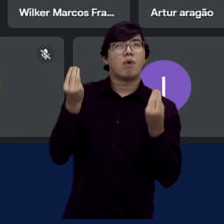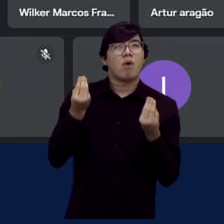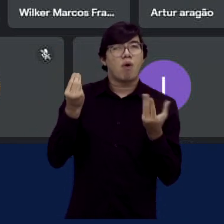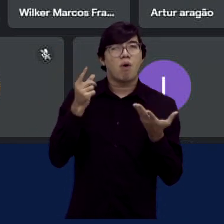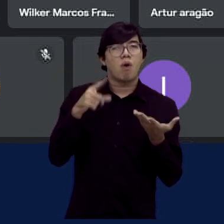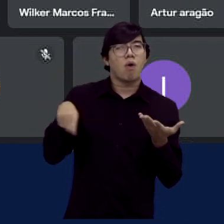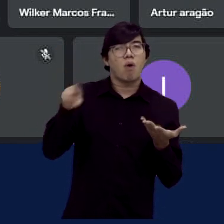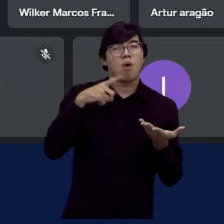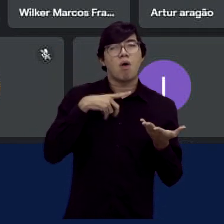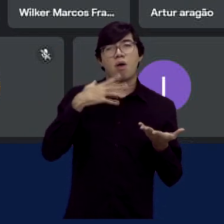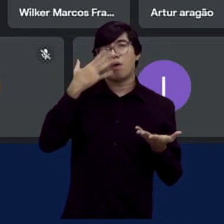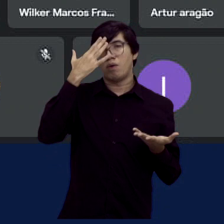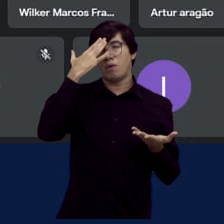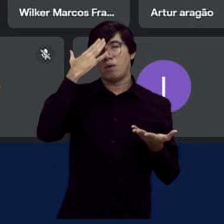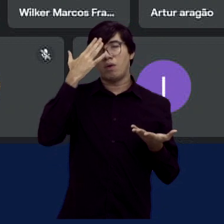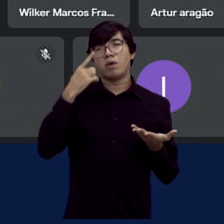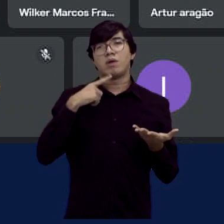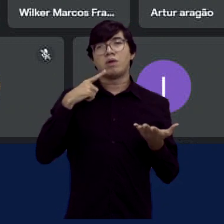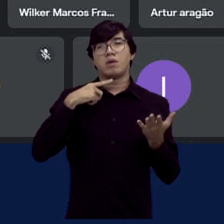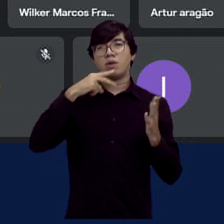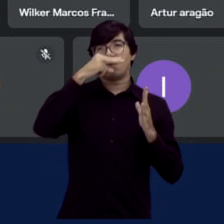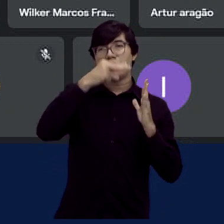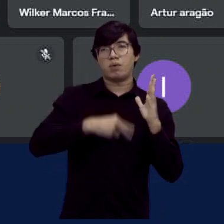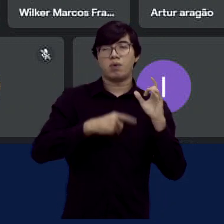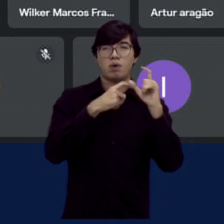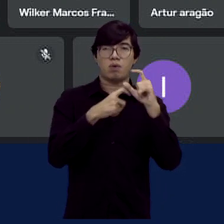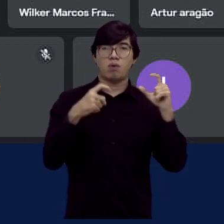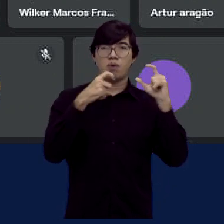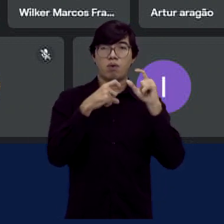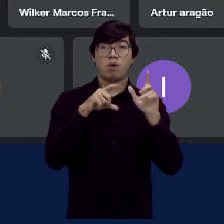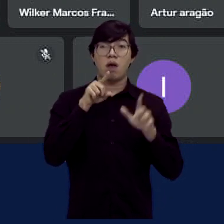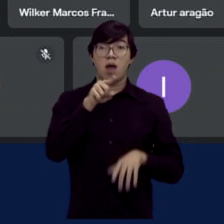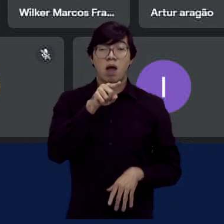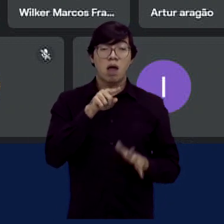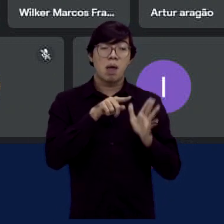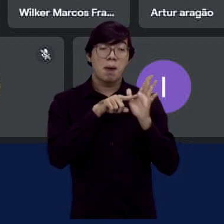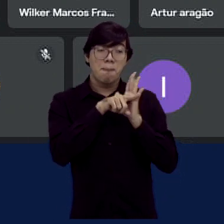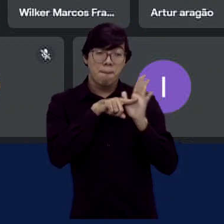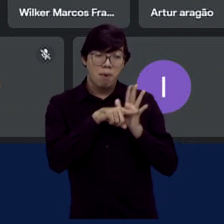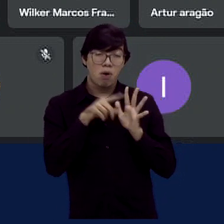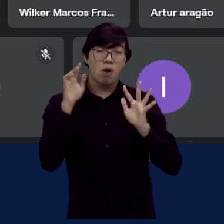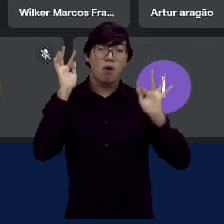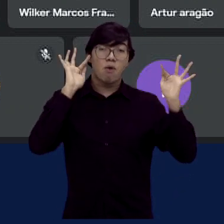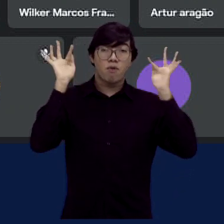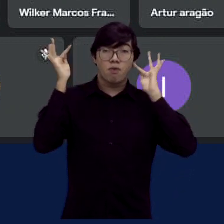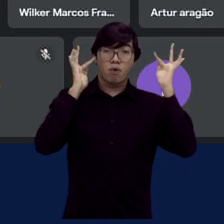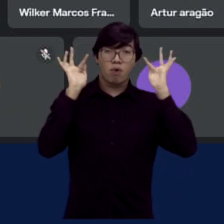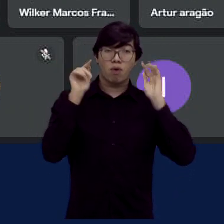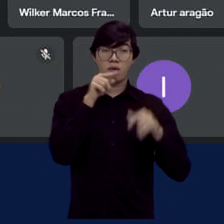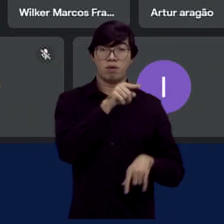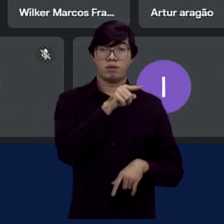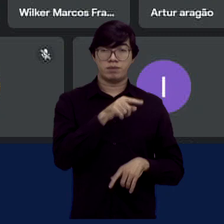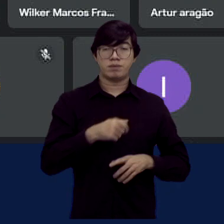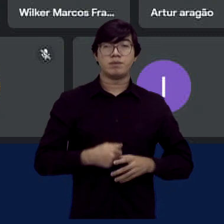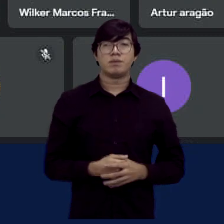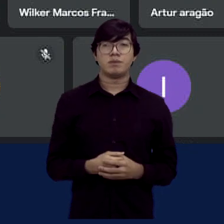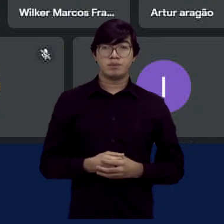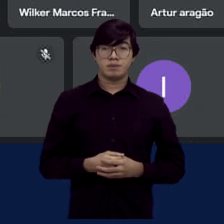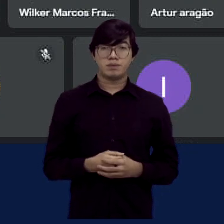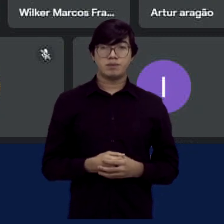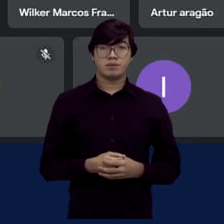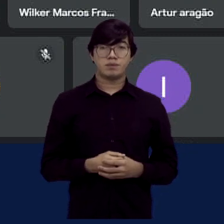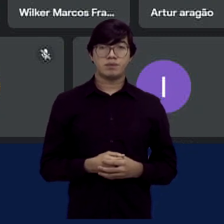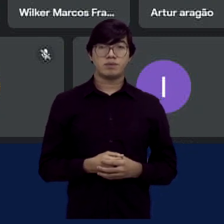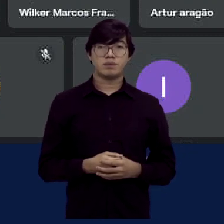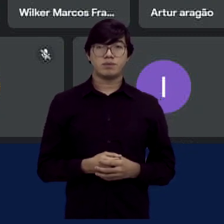entendimento do mundo. Na verdade, era uma pesquisa filosófica. Era sobre filosofia. Ele teve uma pesquisa